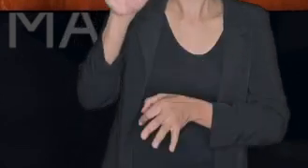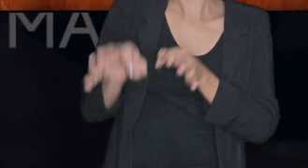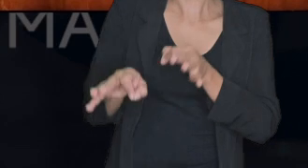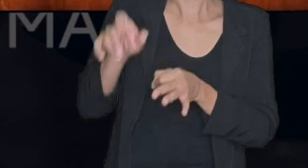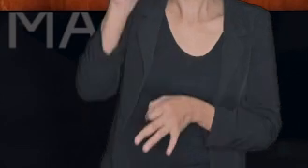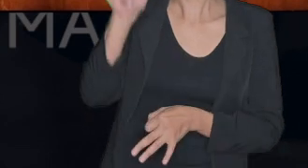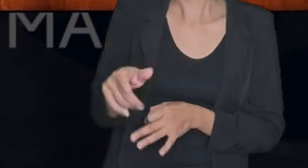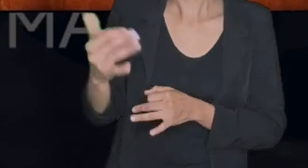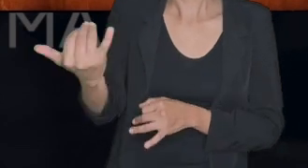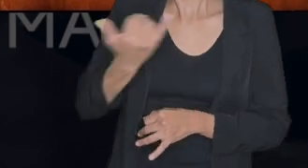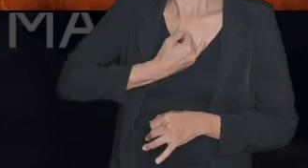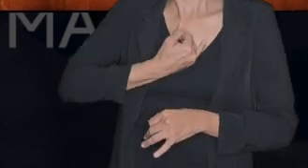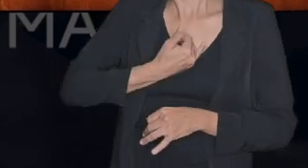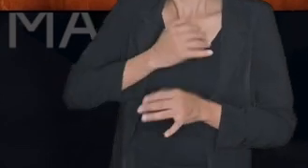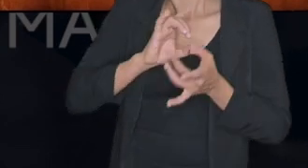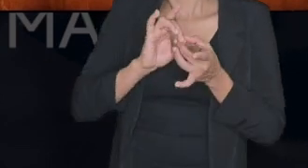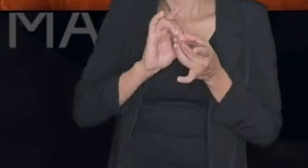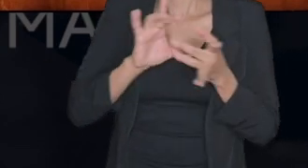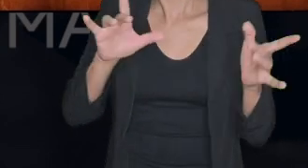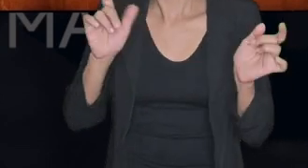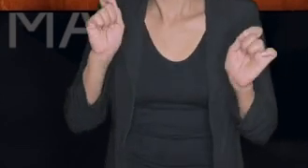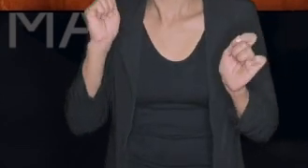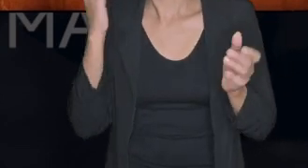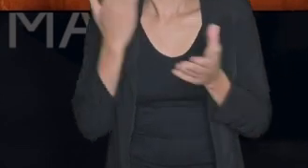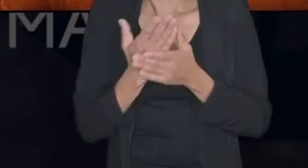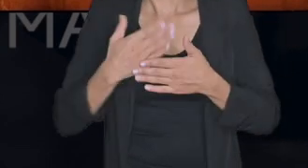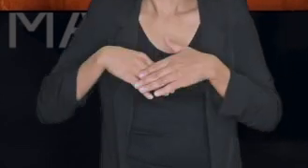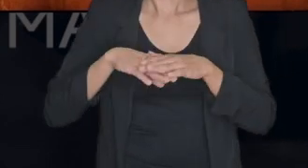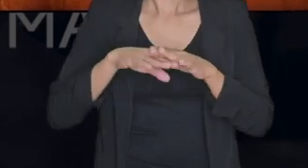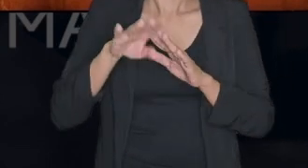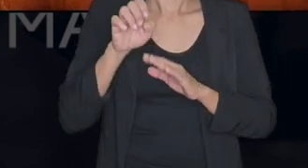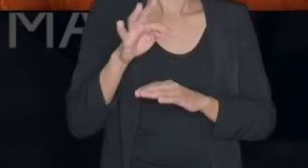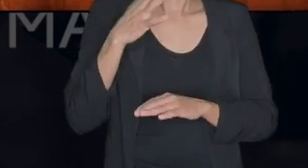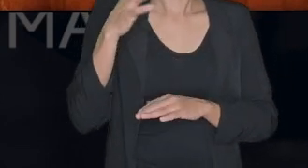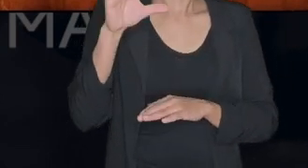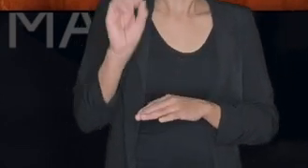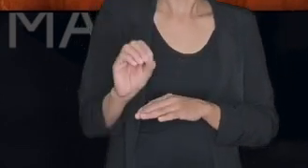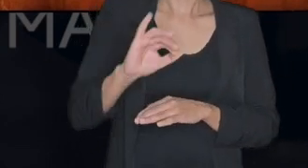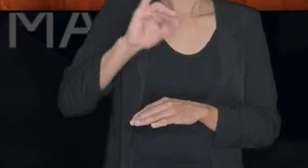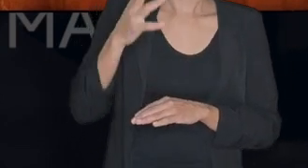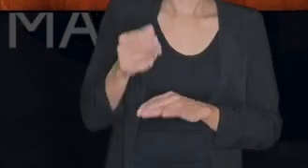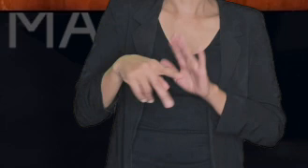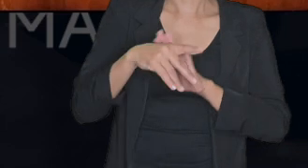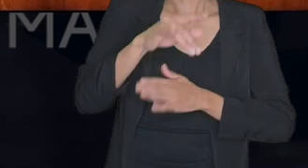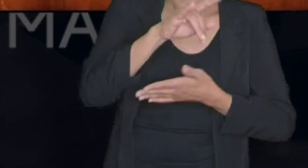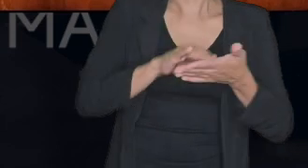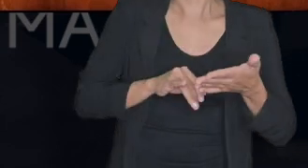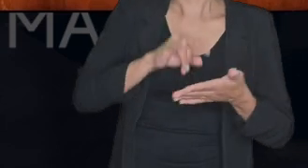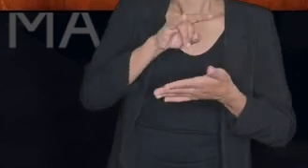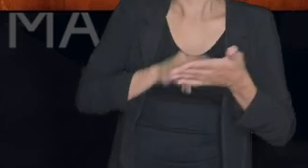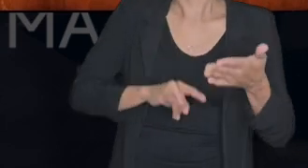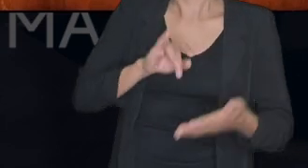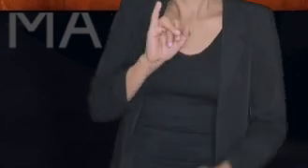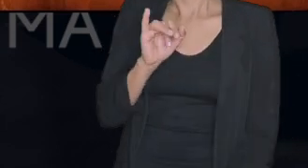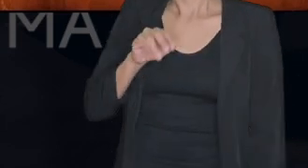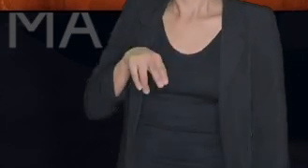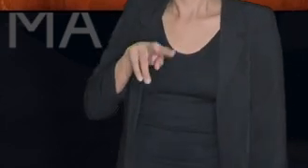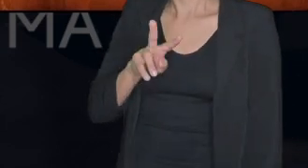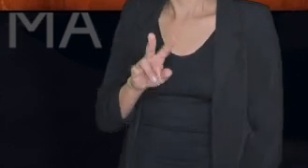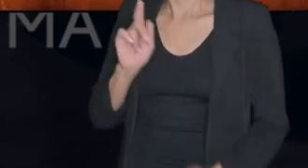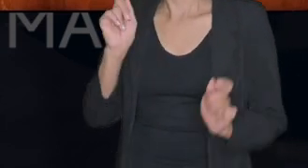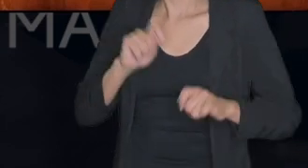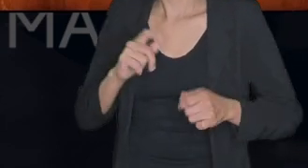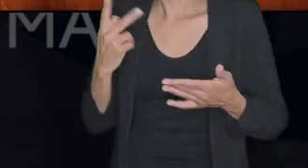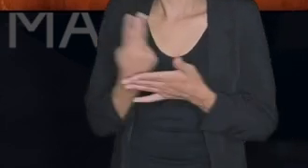autorizar o processamento extrajudicial do inventário. Simples assim, isso acontece a torto e a direito,